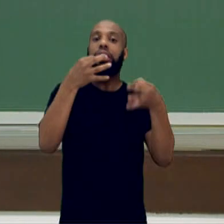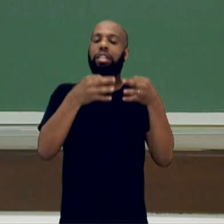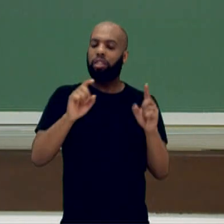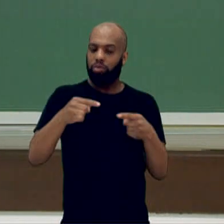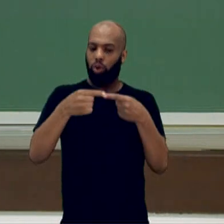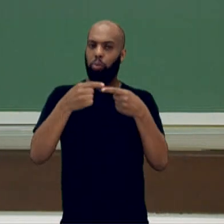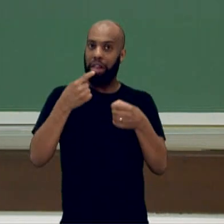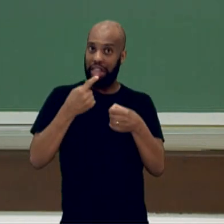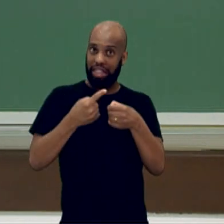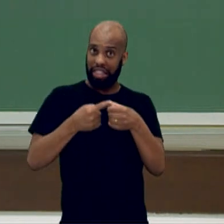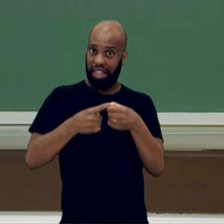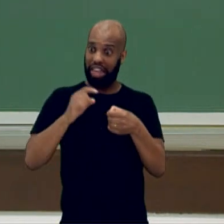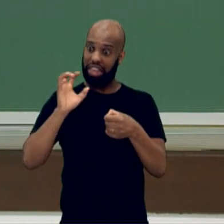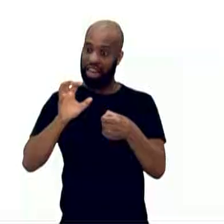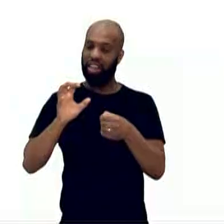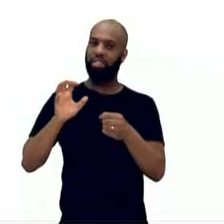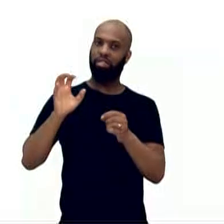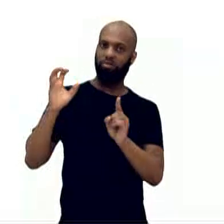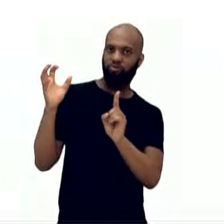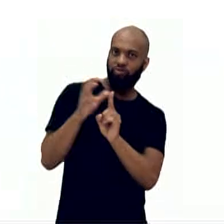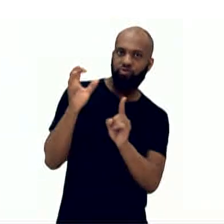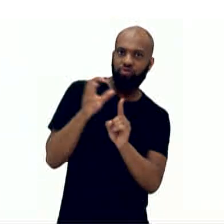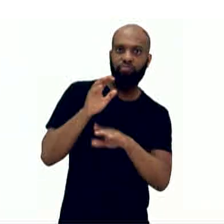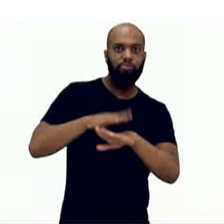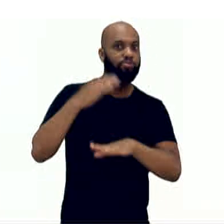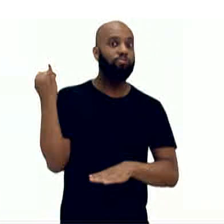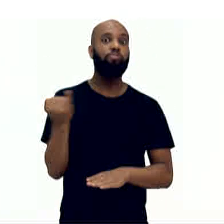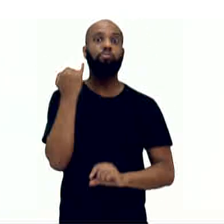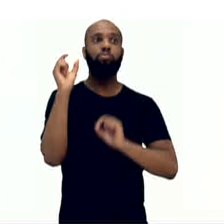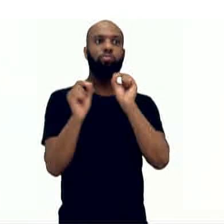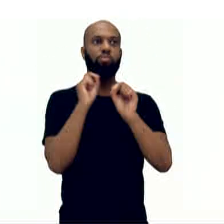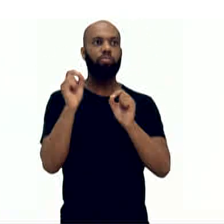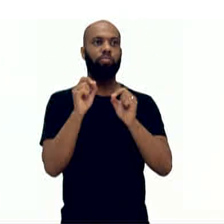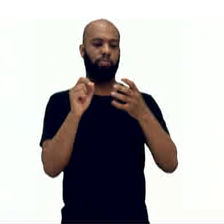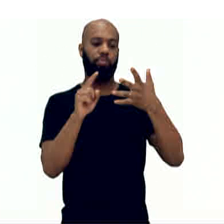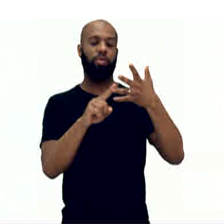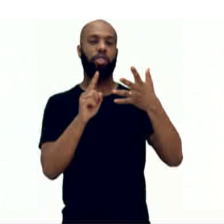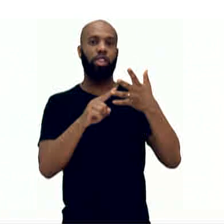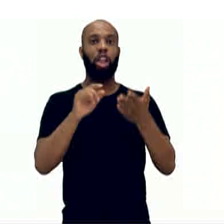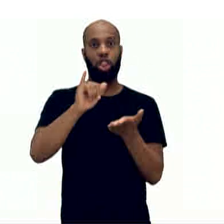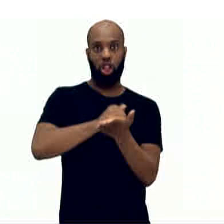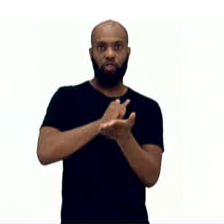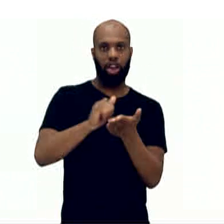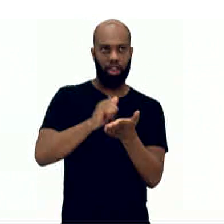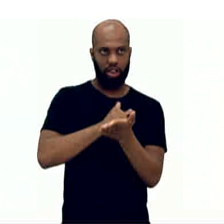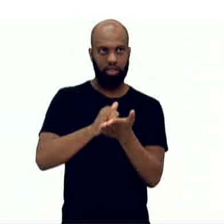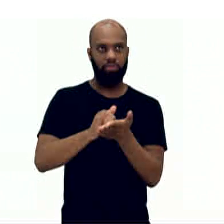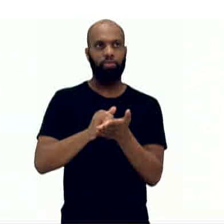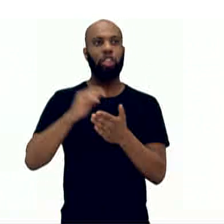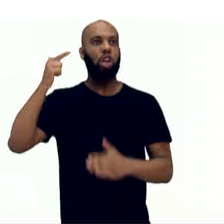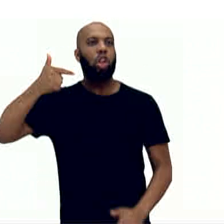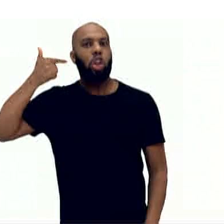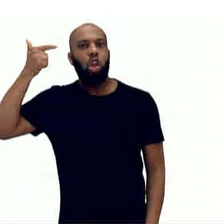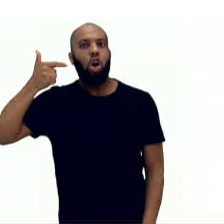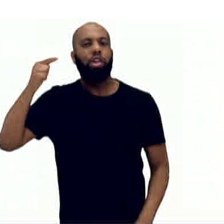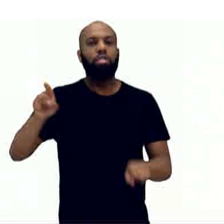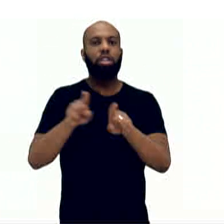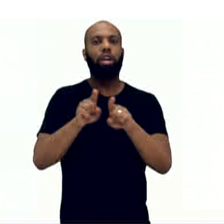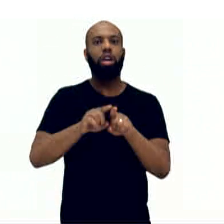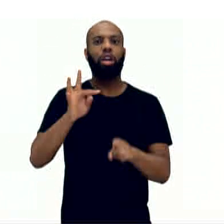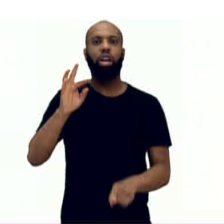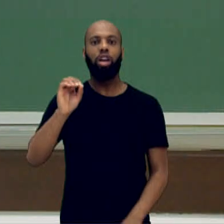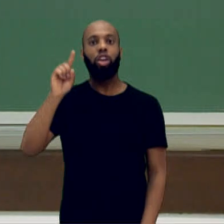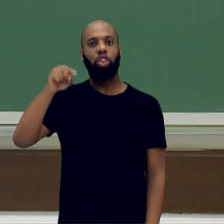que mostra para nós as mais importantes cidades globais são Nova York, Londres e Tóquio. Elas são as que